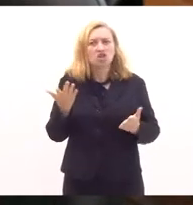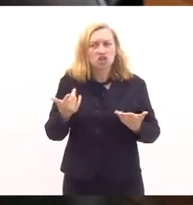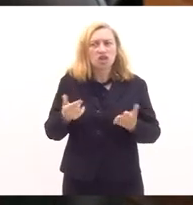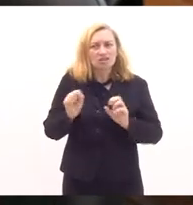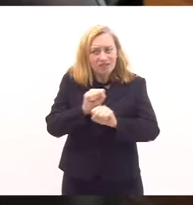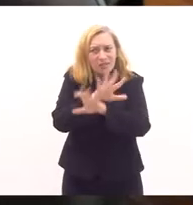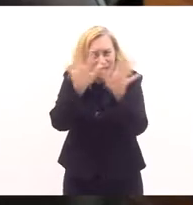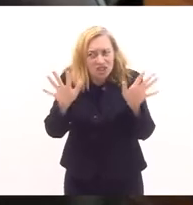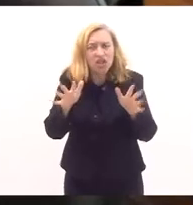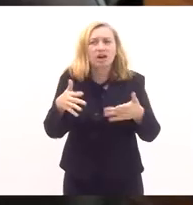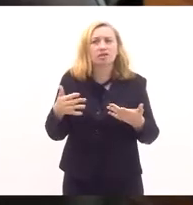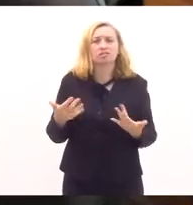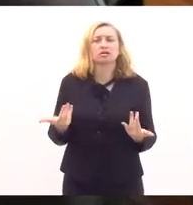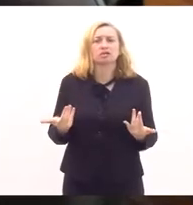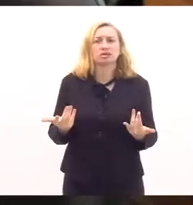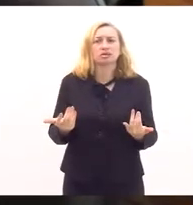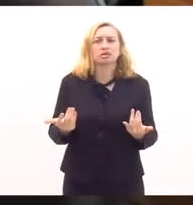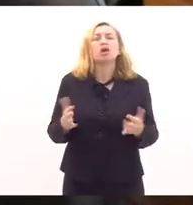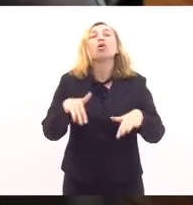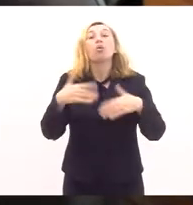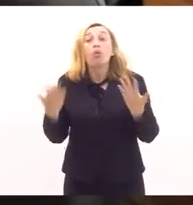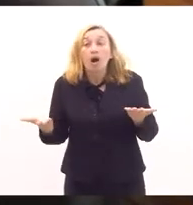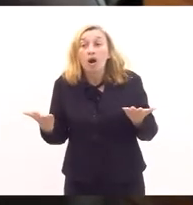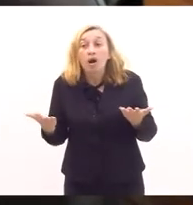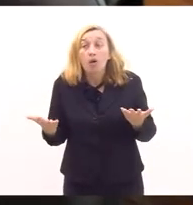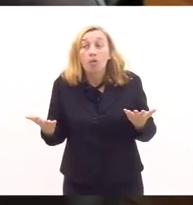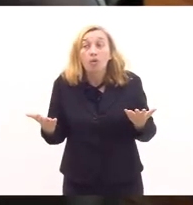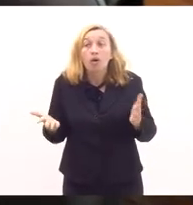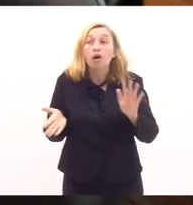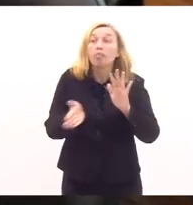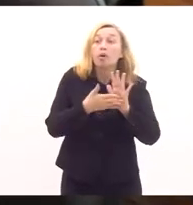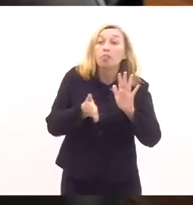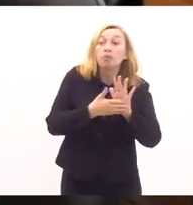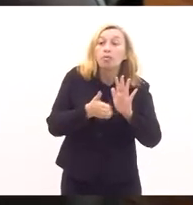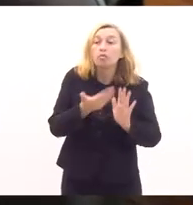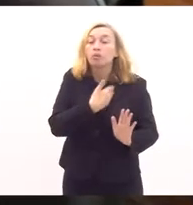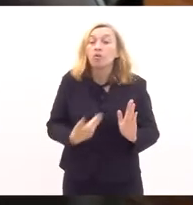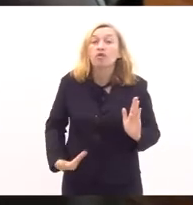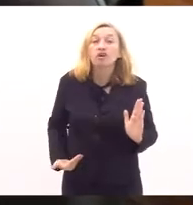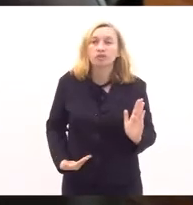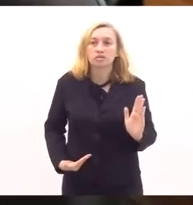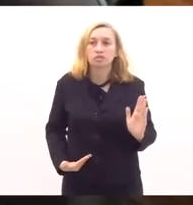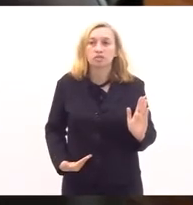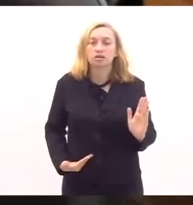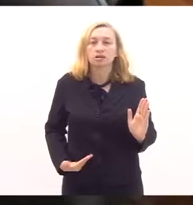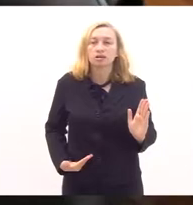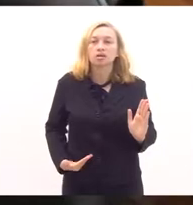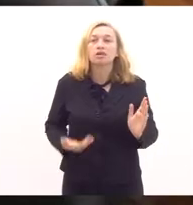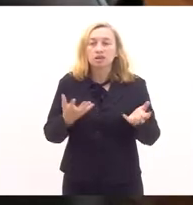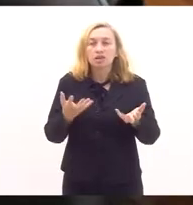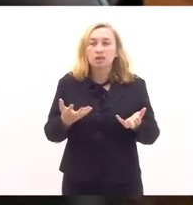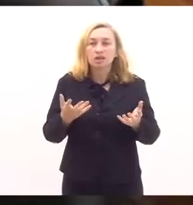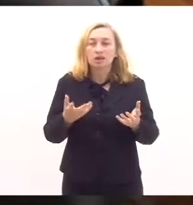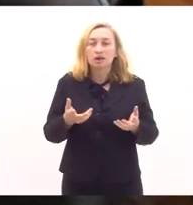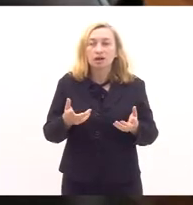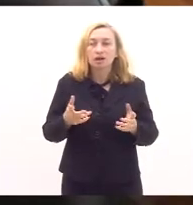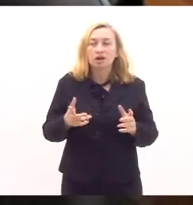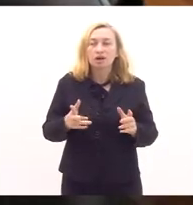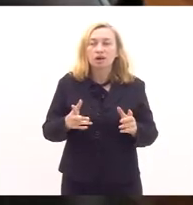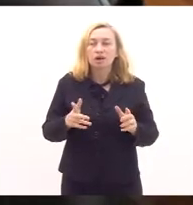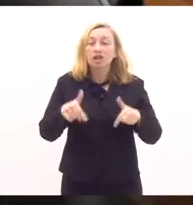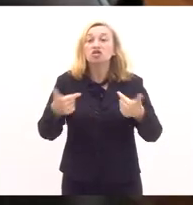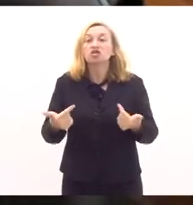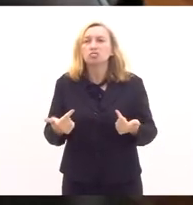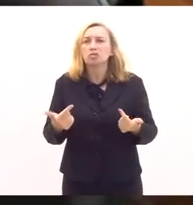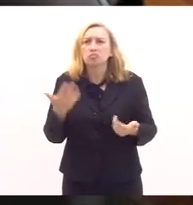mesa aqui. Quais são as cartas que o governo quer botar na mesa? Porque eu estou vendo que ele não botou